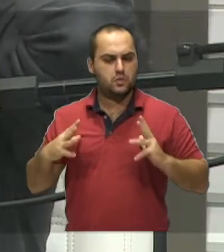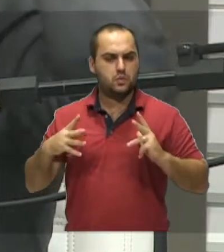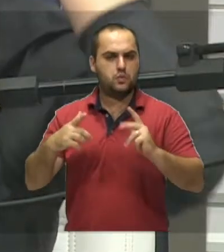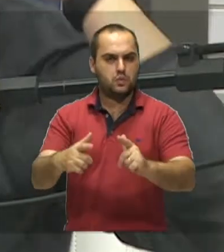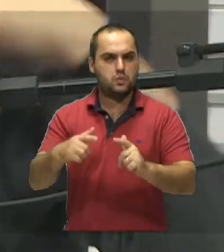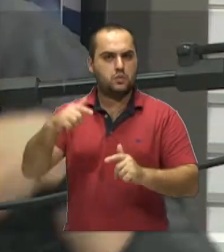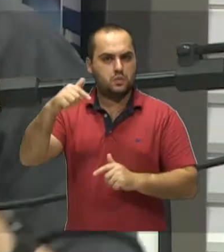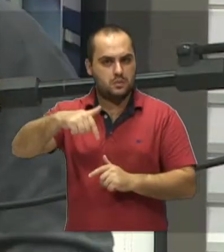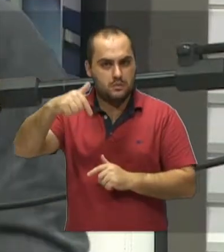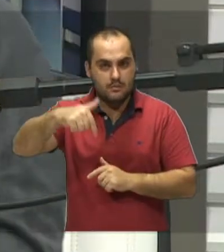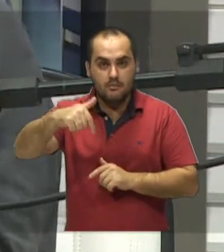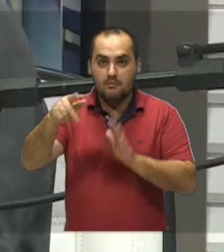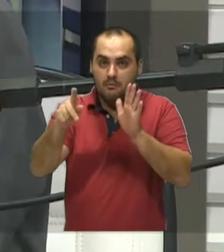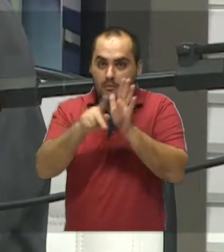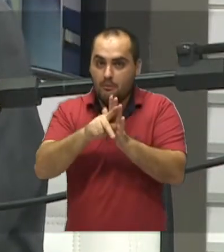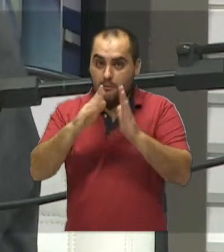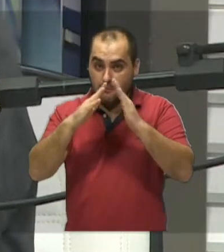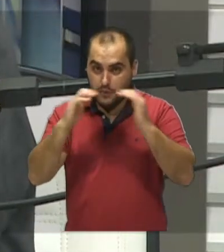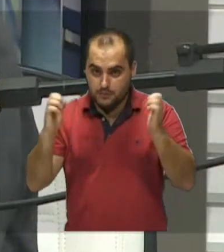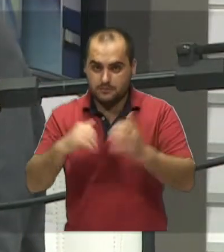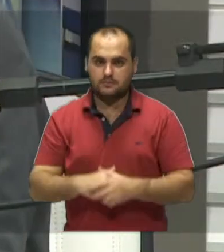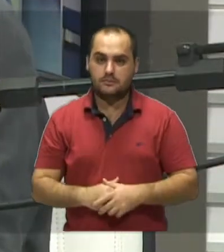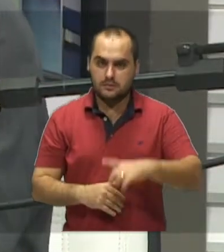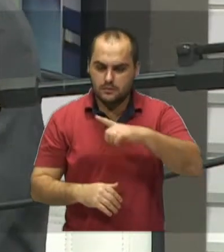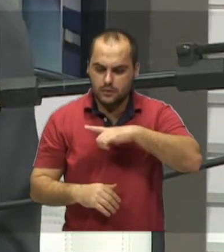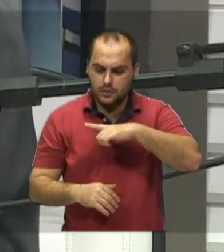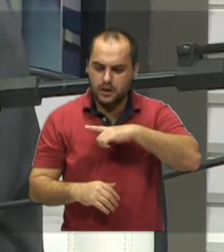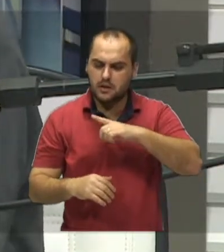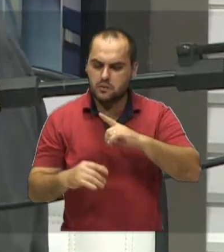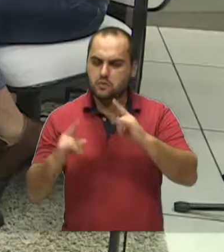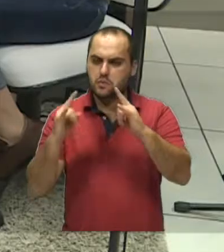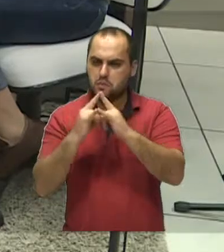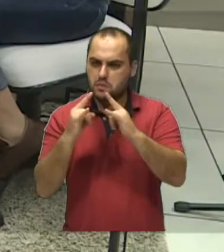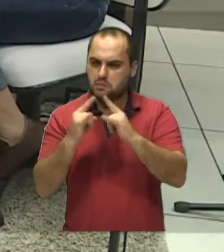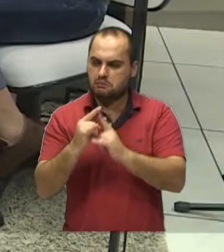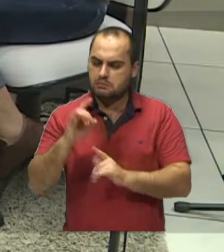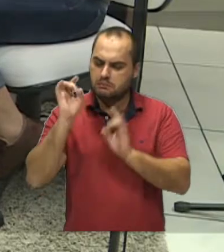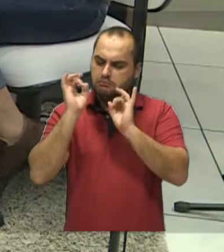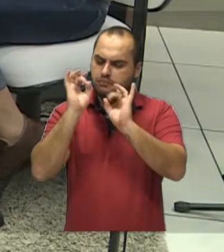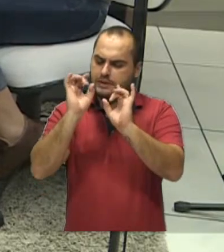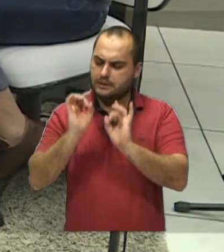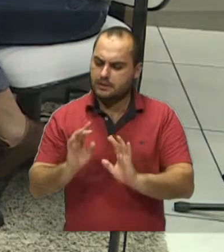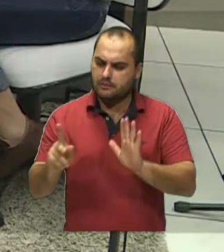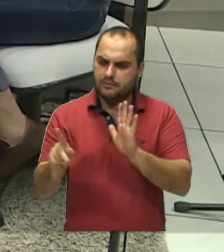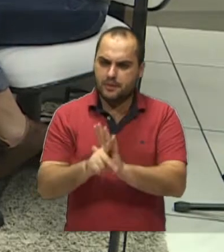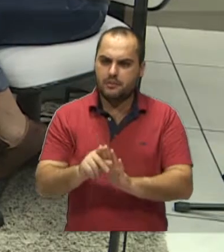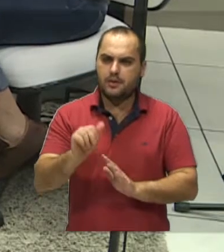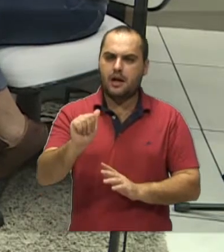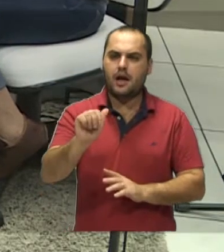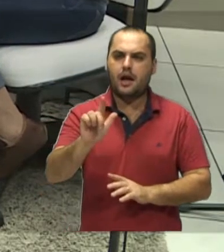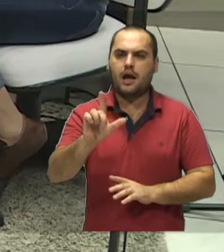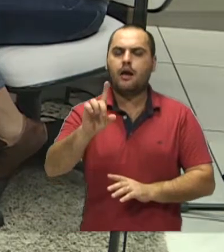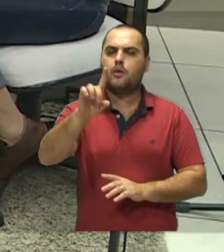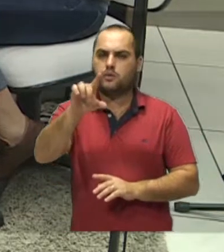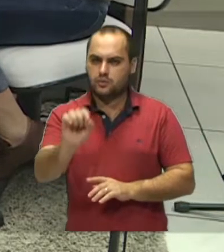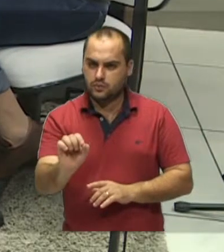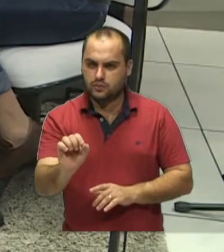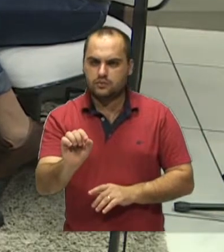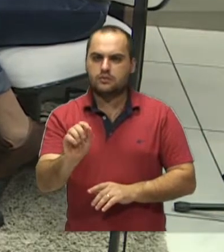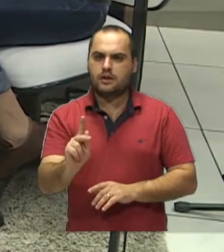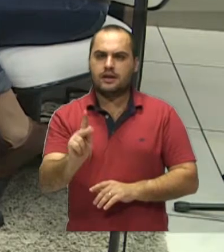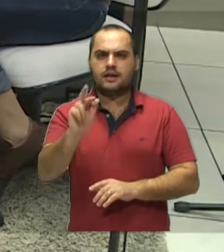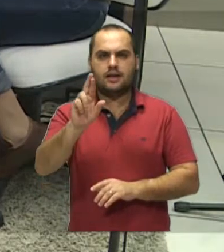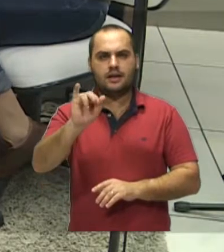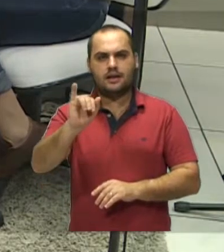é o Instituto Aldo Krieger, onde o avô dele, o Aldo Krieger, foi um grande músico da música clássica. O pai dele, que é o Edino Krieger, também é um grande